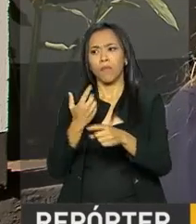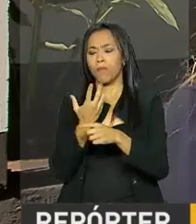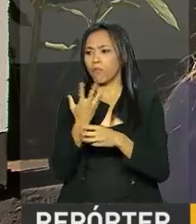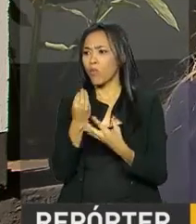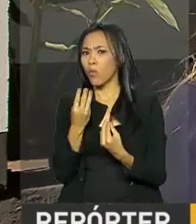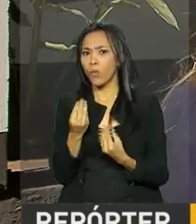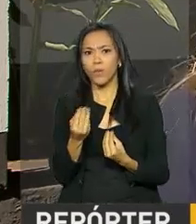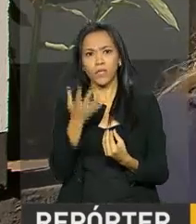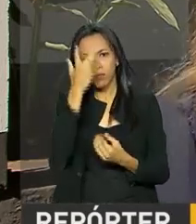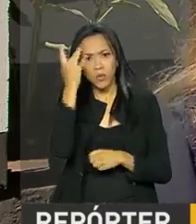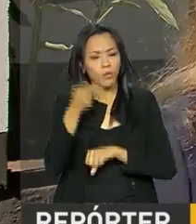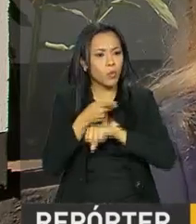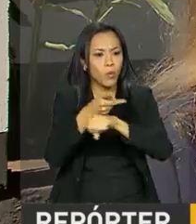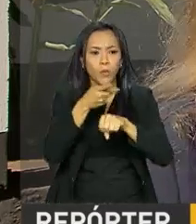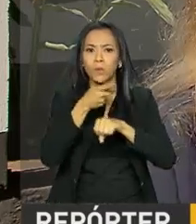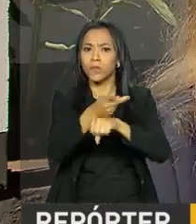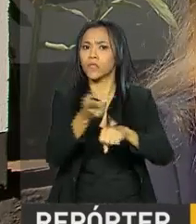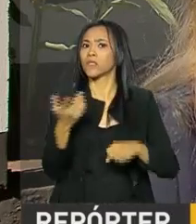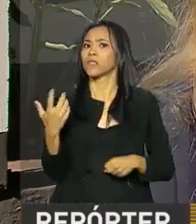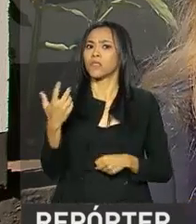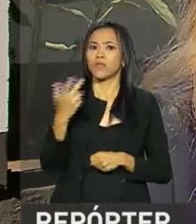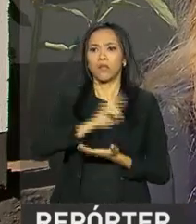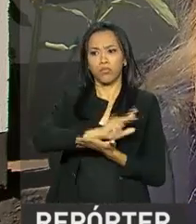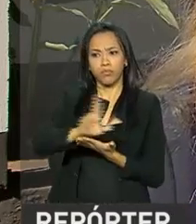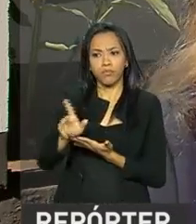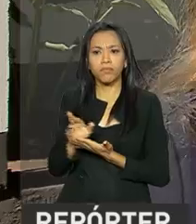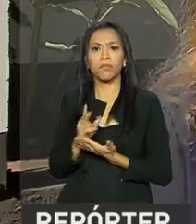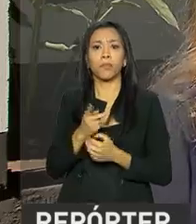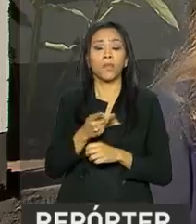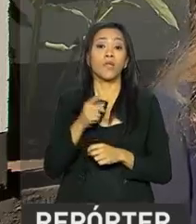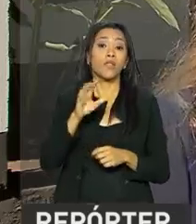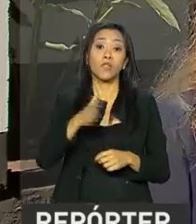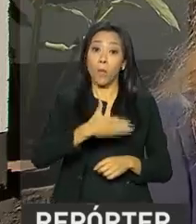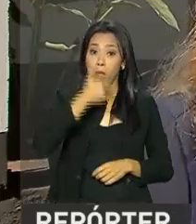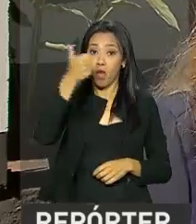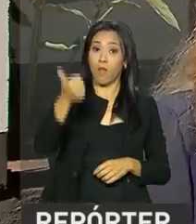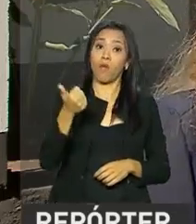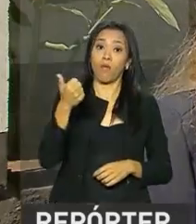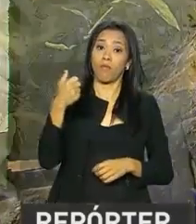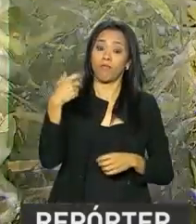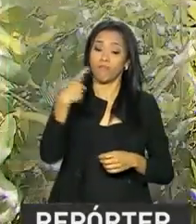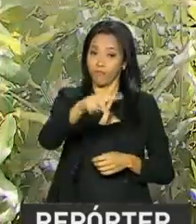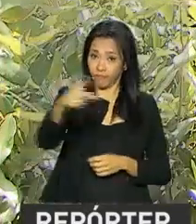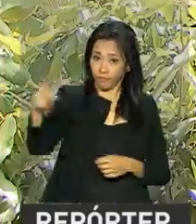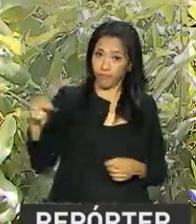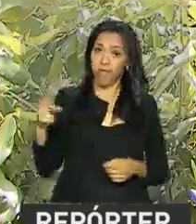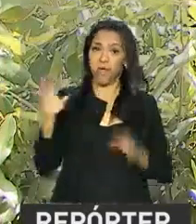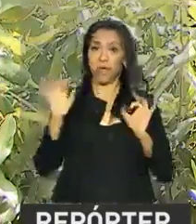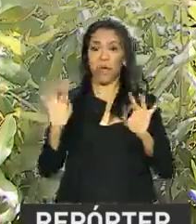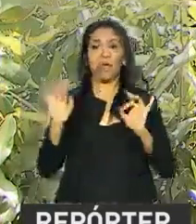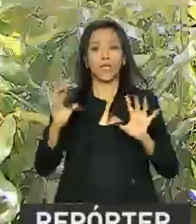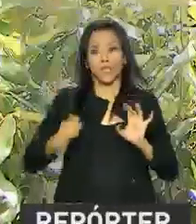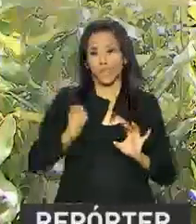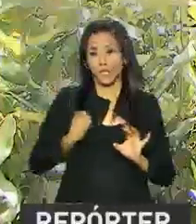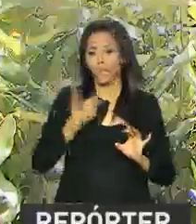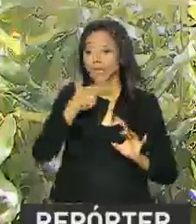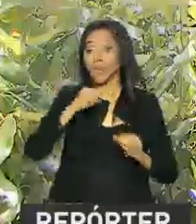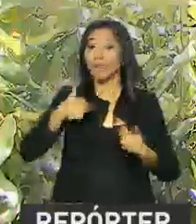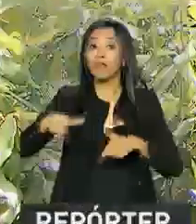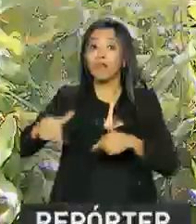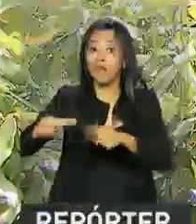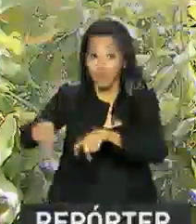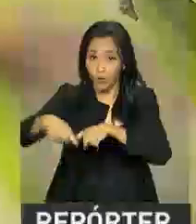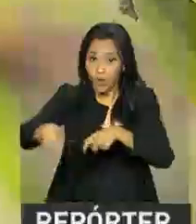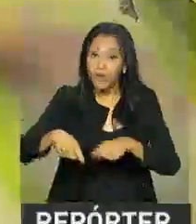produtores buscando a produção orgânica isso porque não Só melhora para ele em termos de qualidade de vida no campo como